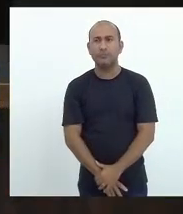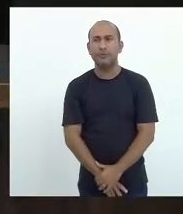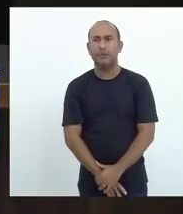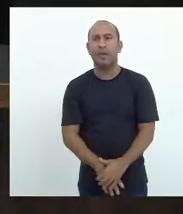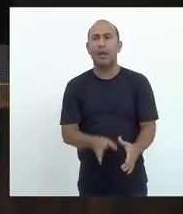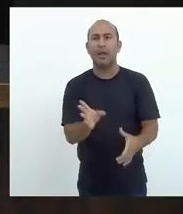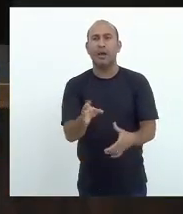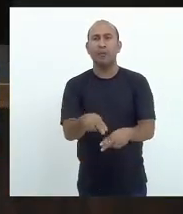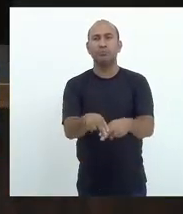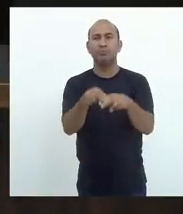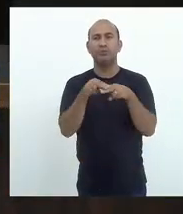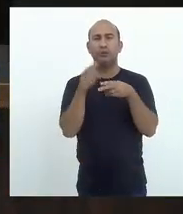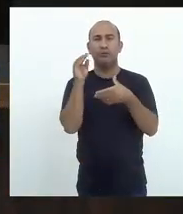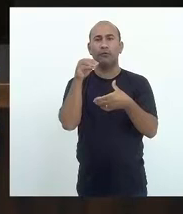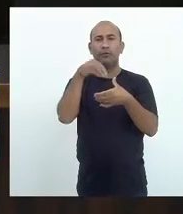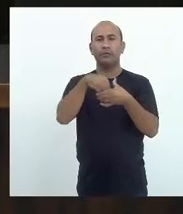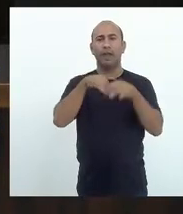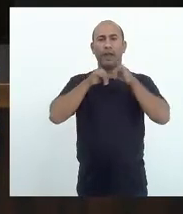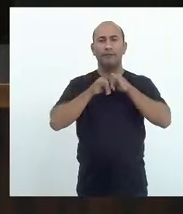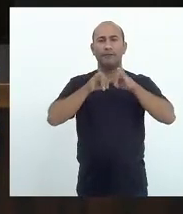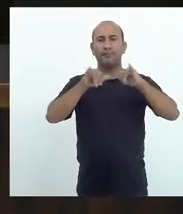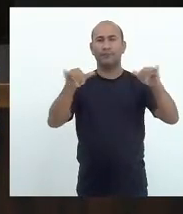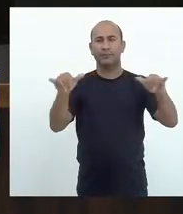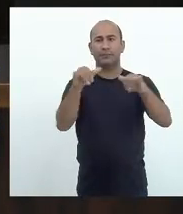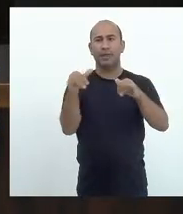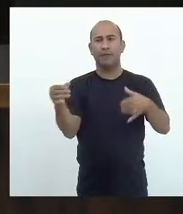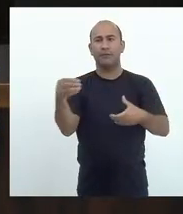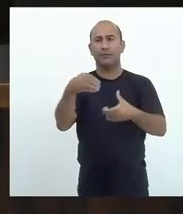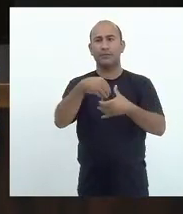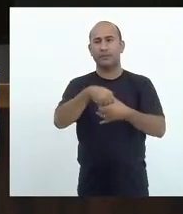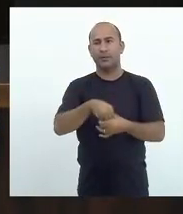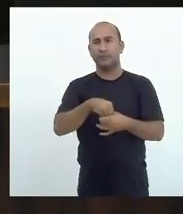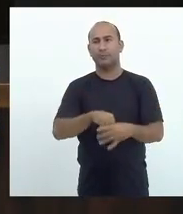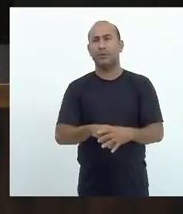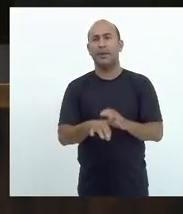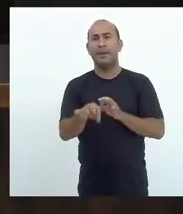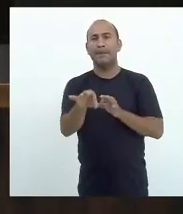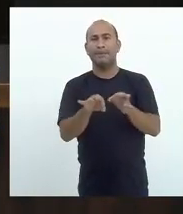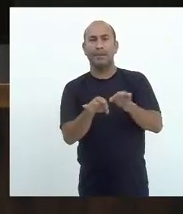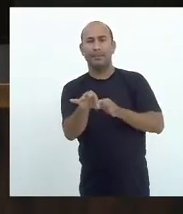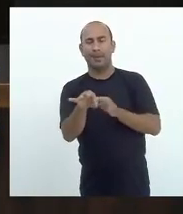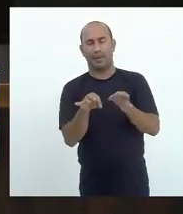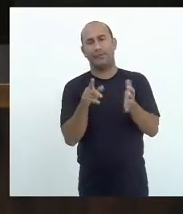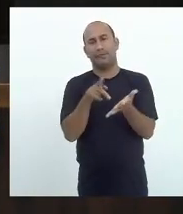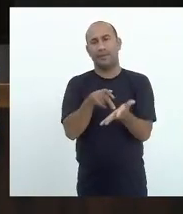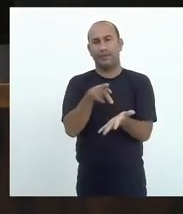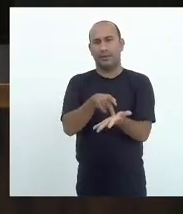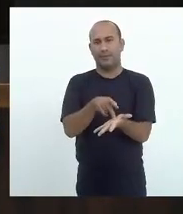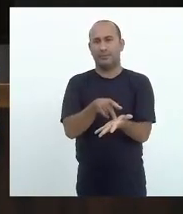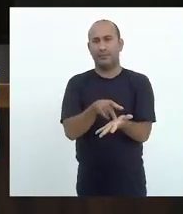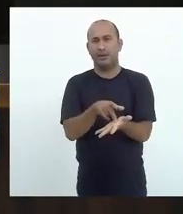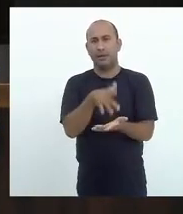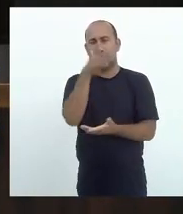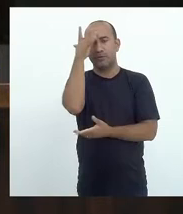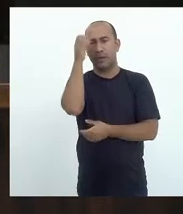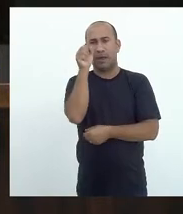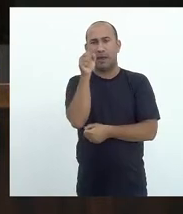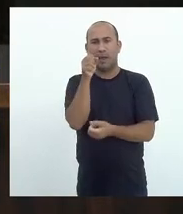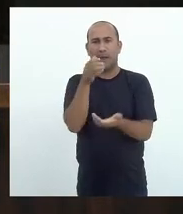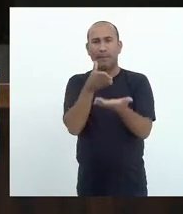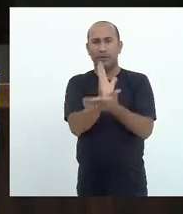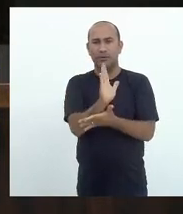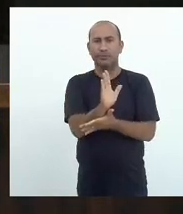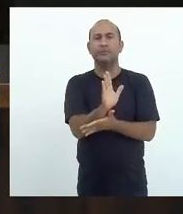votação, anuncio. Em votação, o projeto original. Senhores que aprovam, permaneçam como